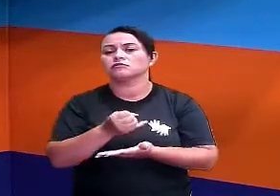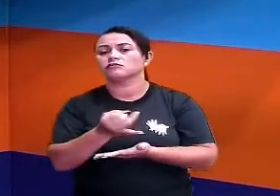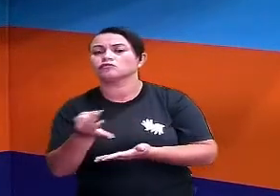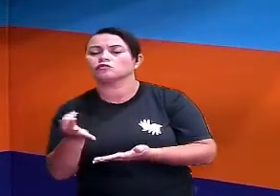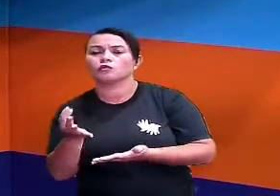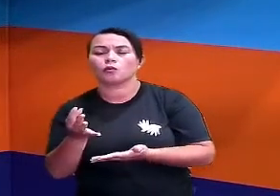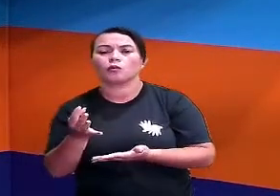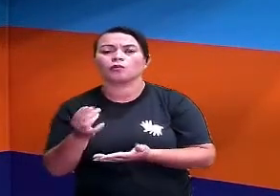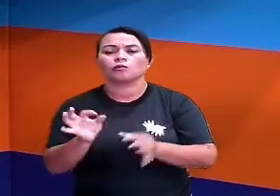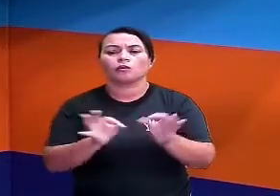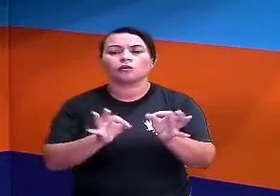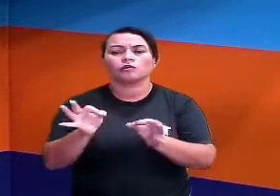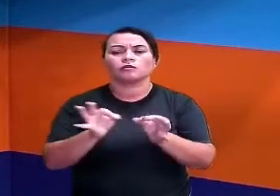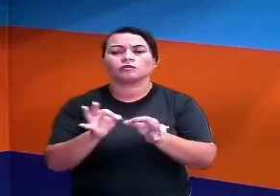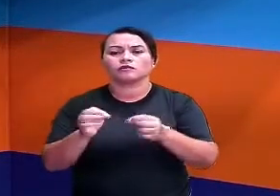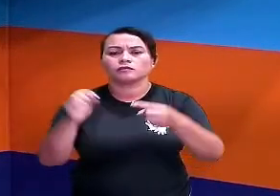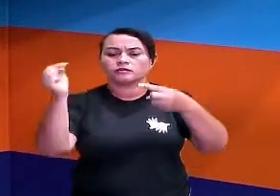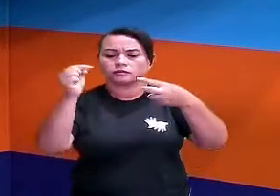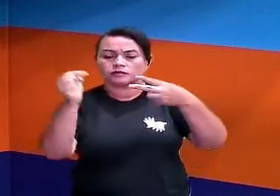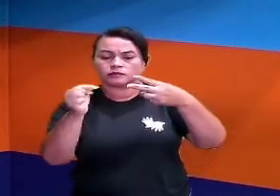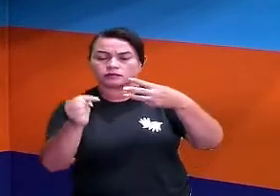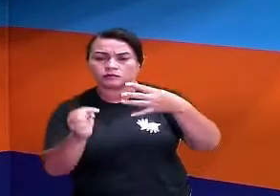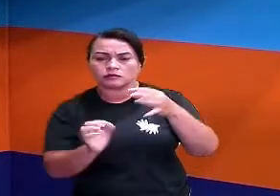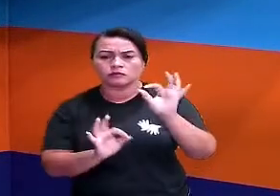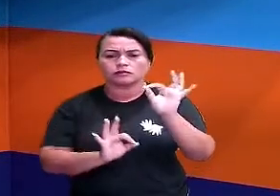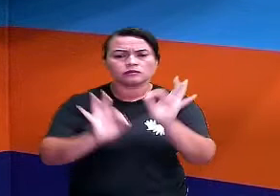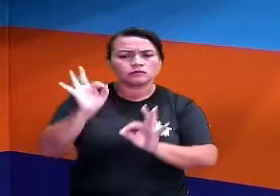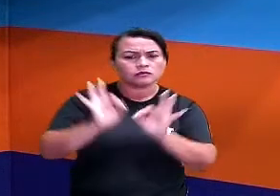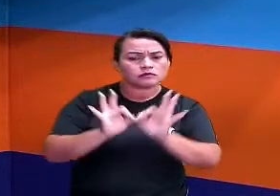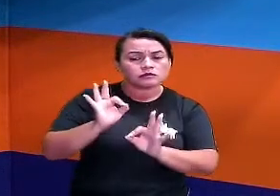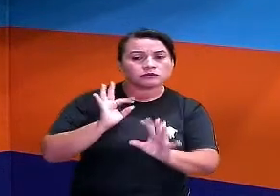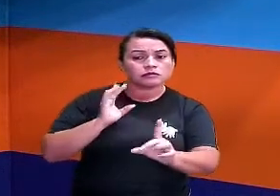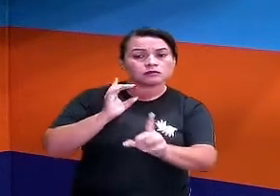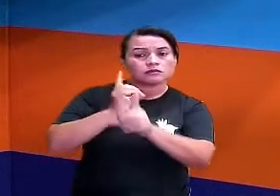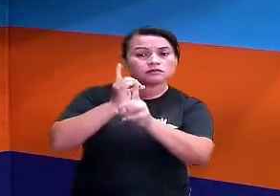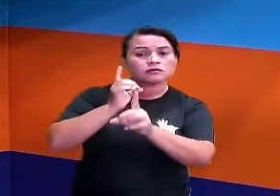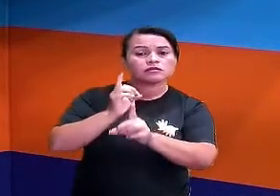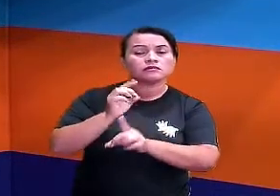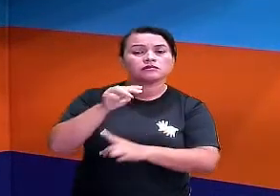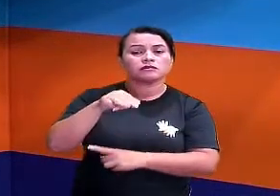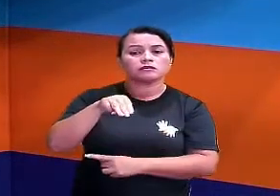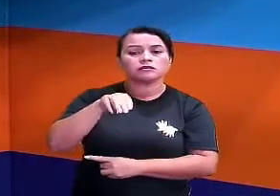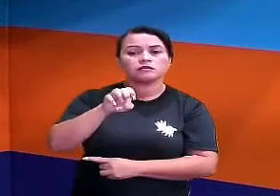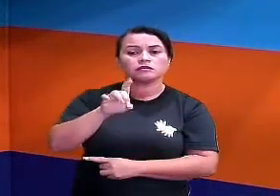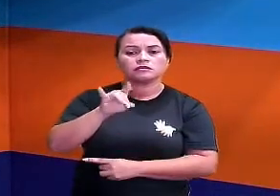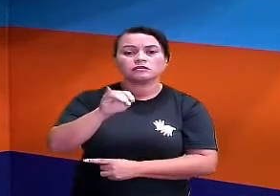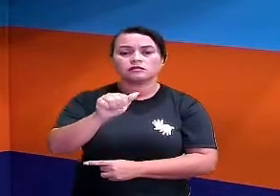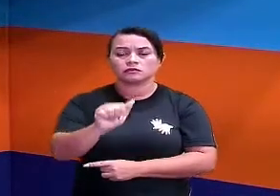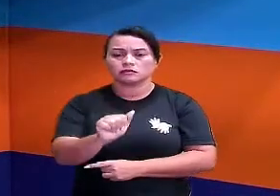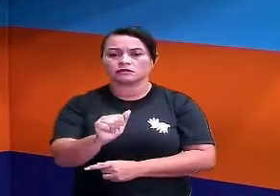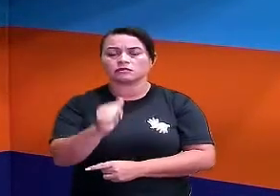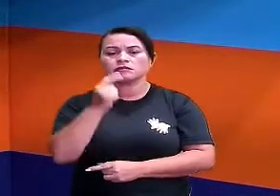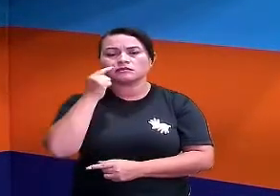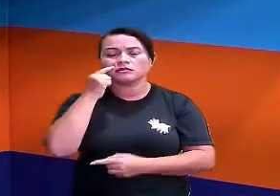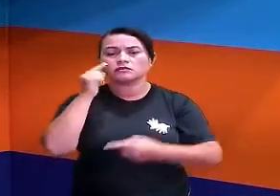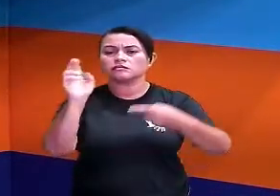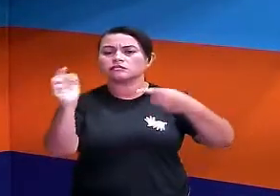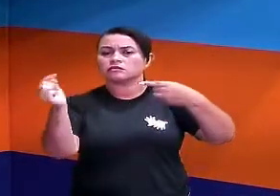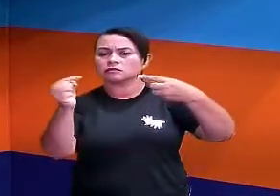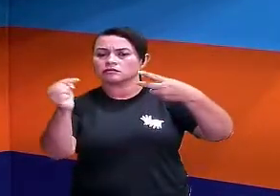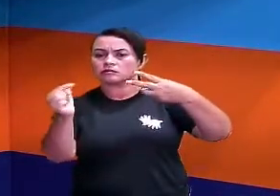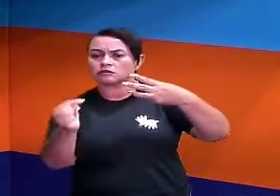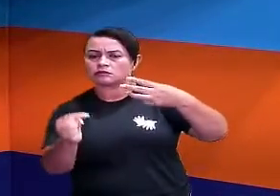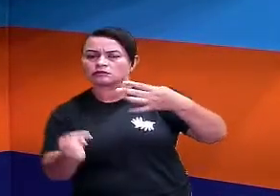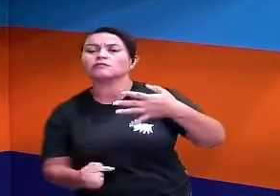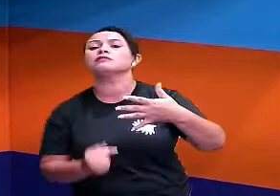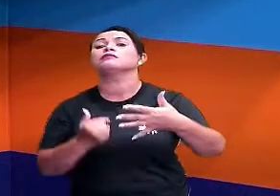esses dados em ordem. Para encontrar a mediana, é possível listar os termos em rol e encontrar o termo